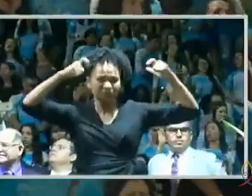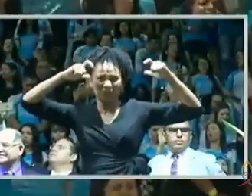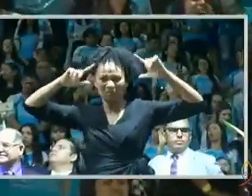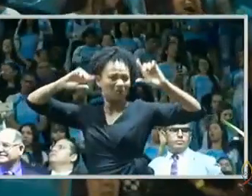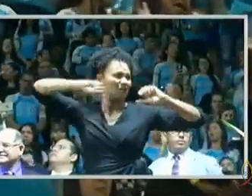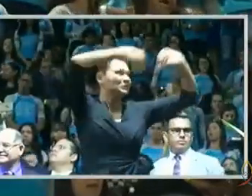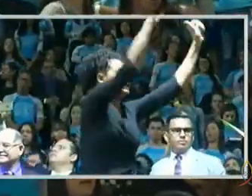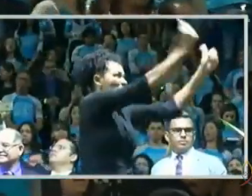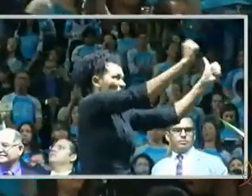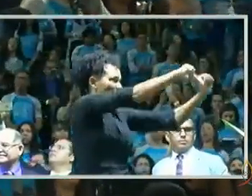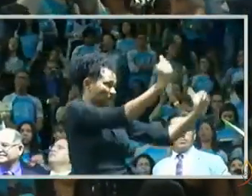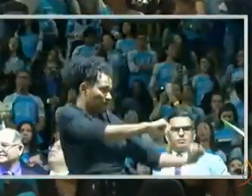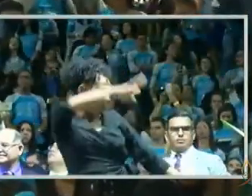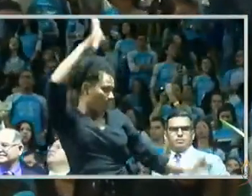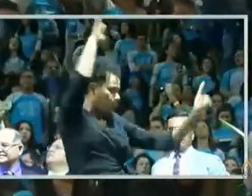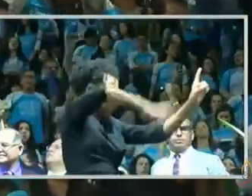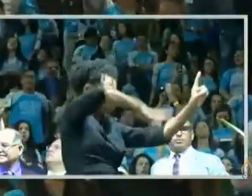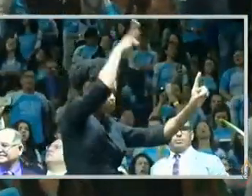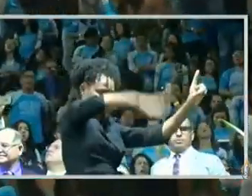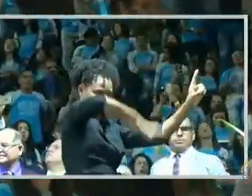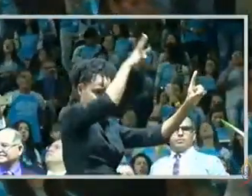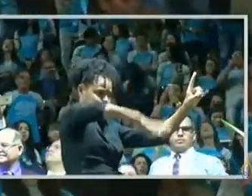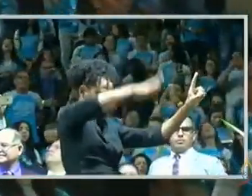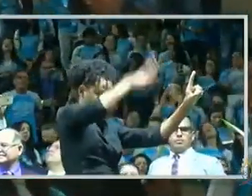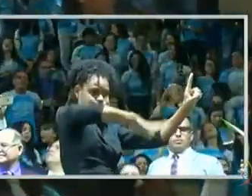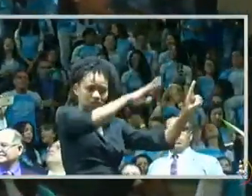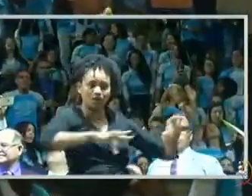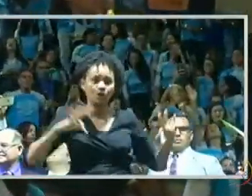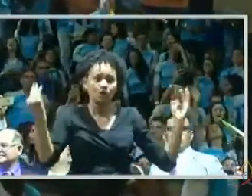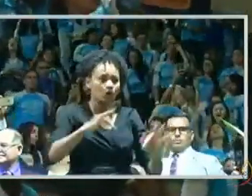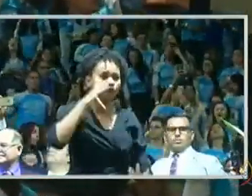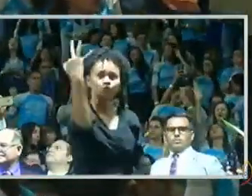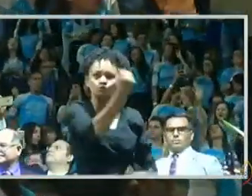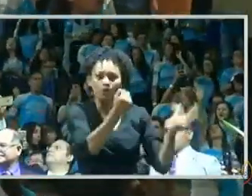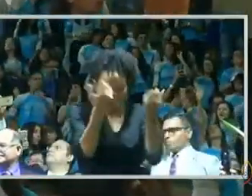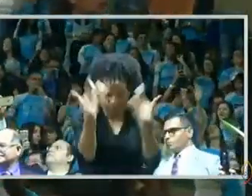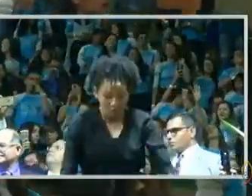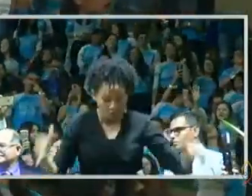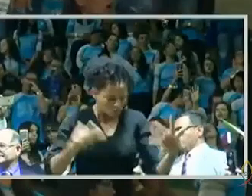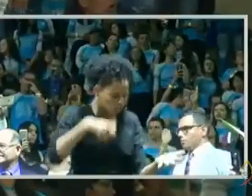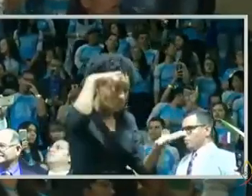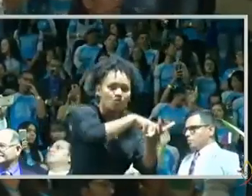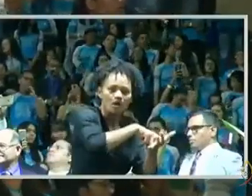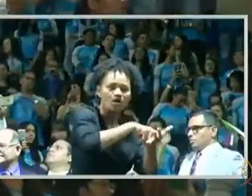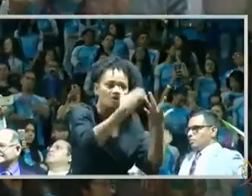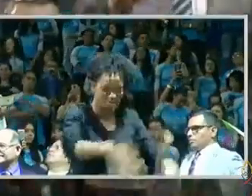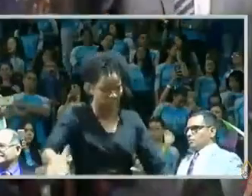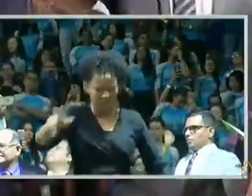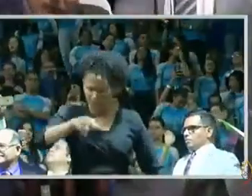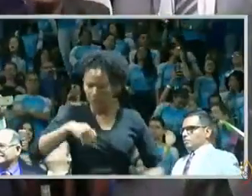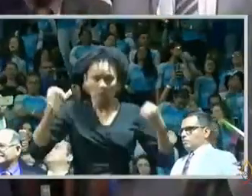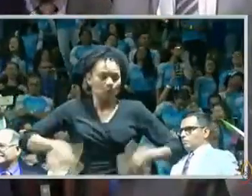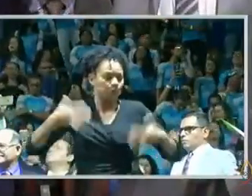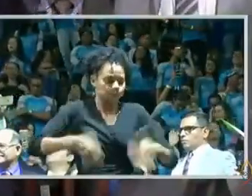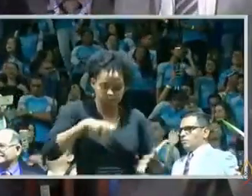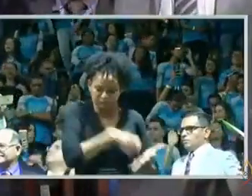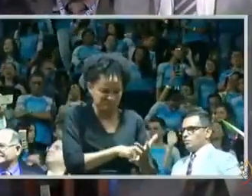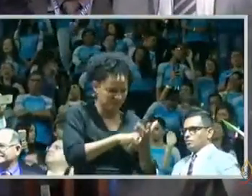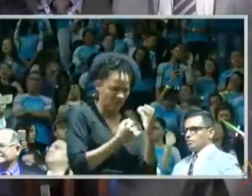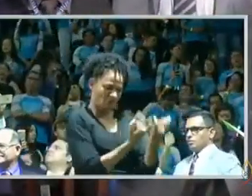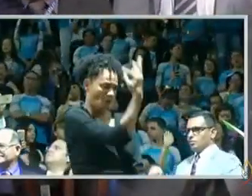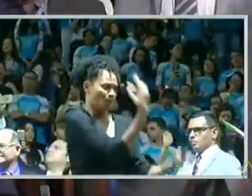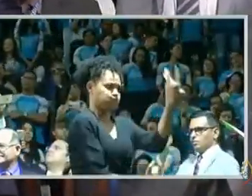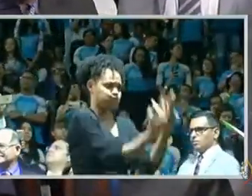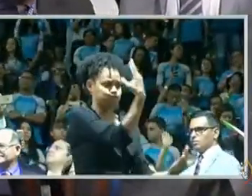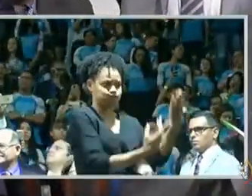que ele levantou para a sua própria glória. E todo aquele que não se dobrar perante a estátua será lançado na fornalha